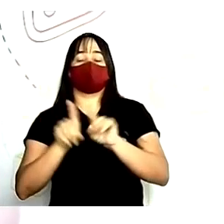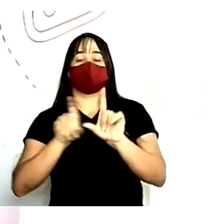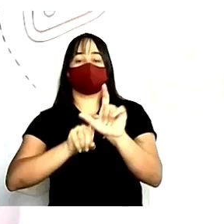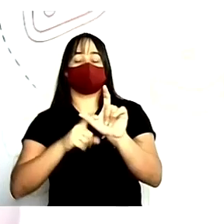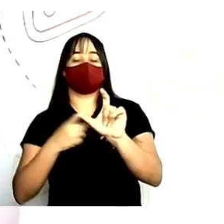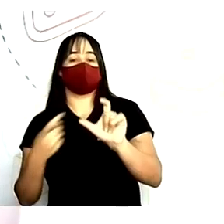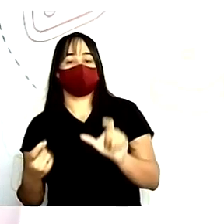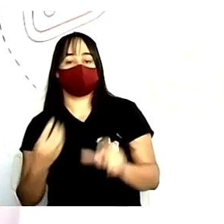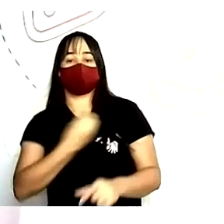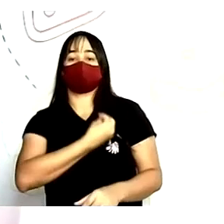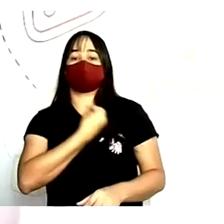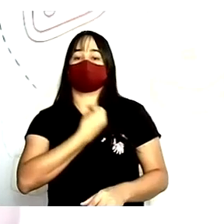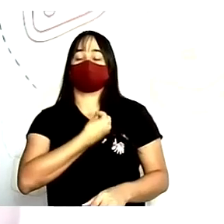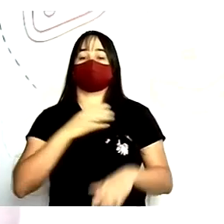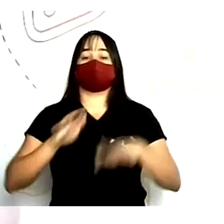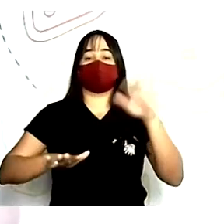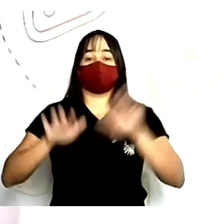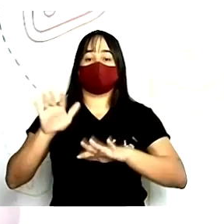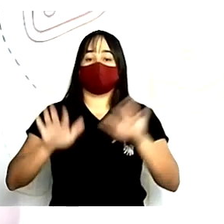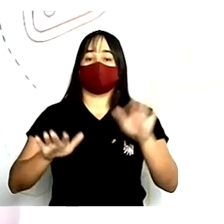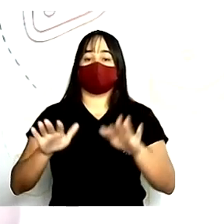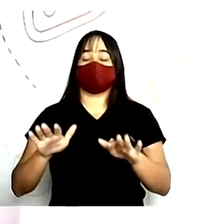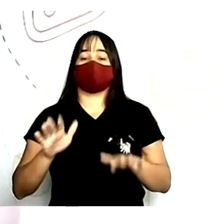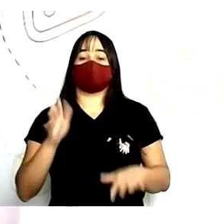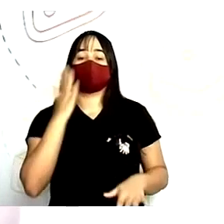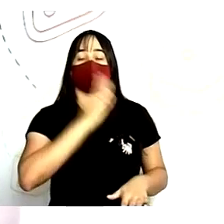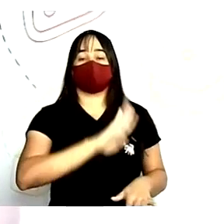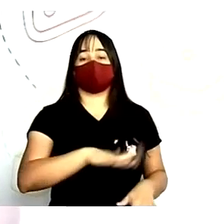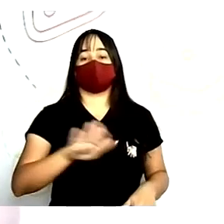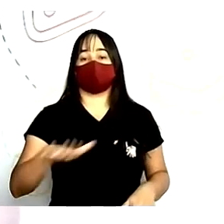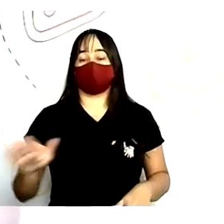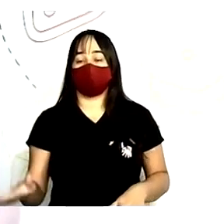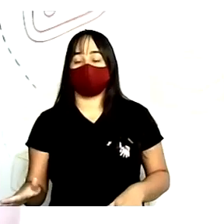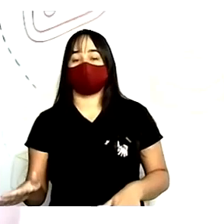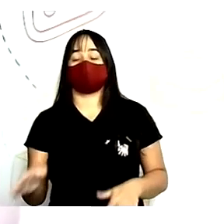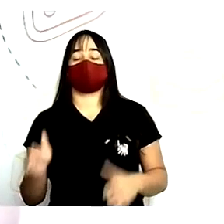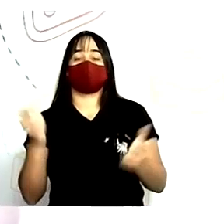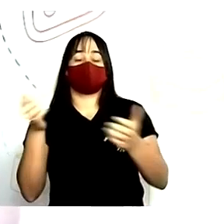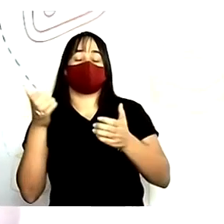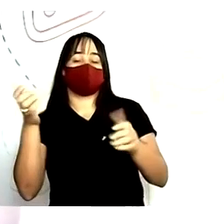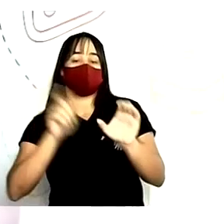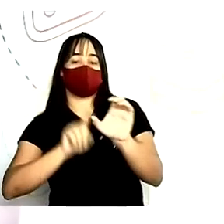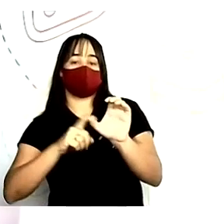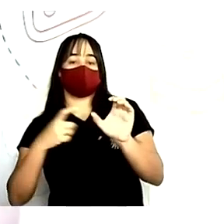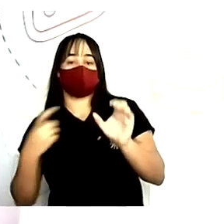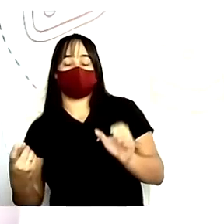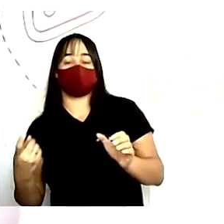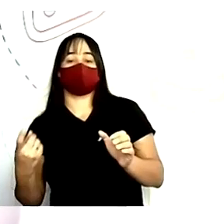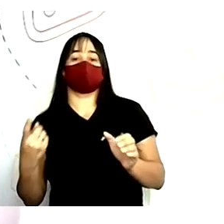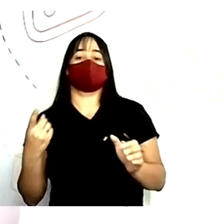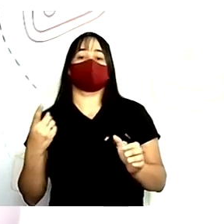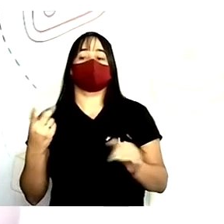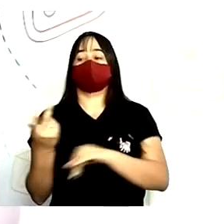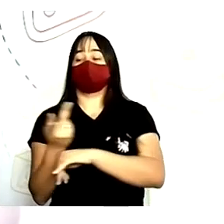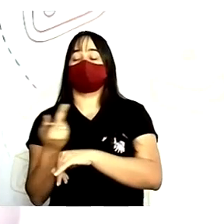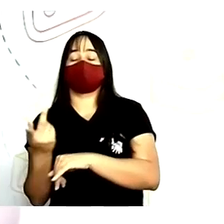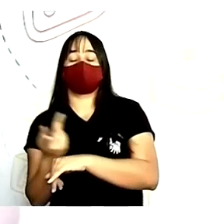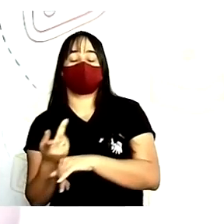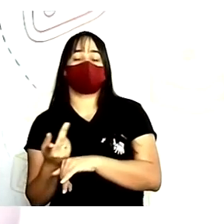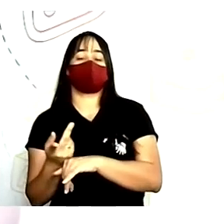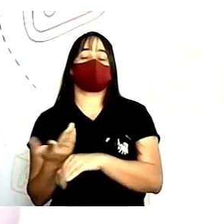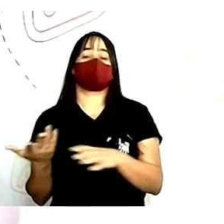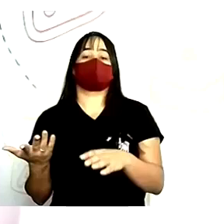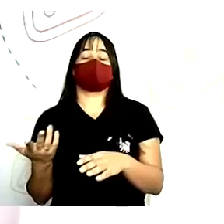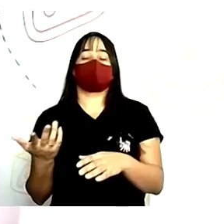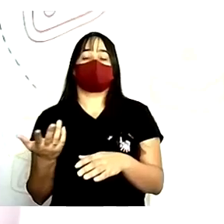aquela criança quer ser independente e acaba se envolvendo em relações sexuais para tentar realmente engravidar e para ter um norte